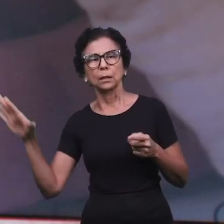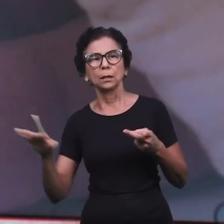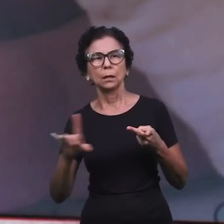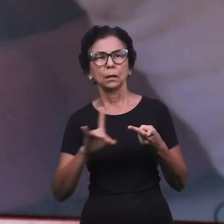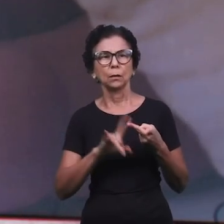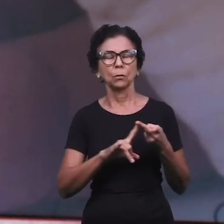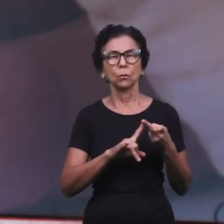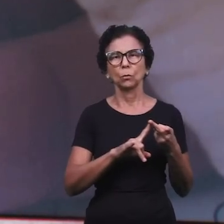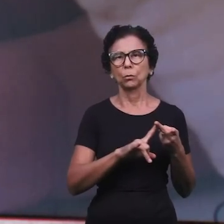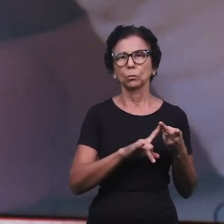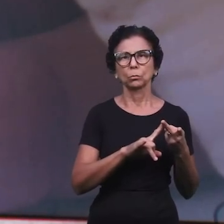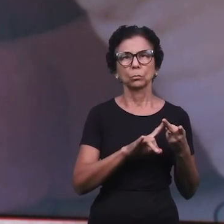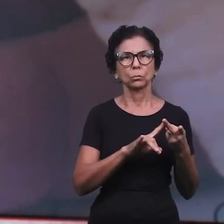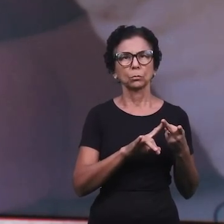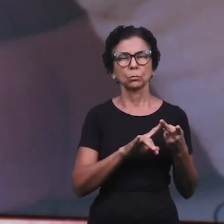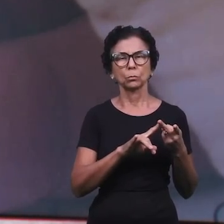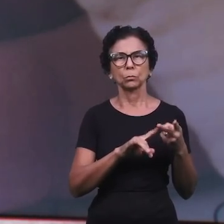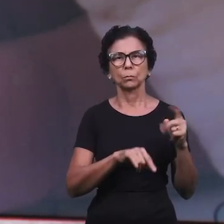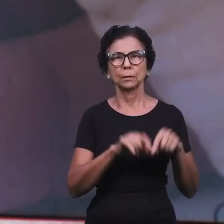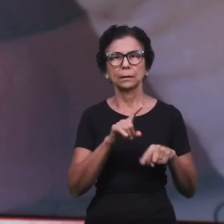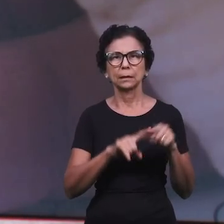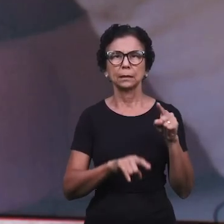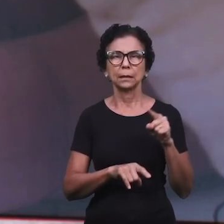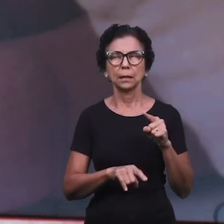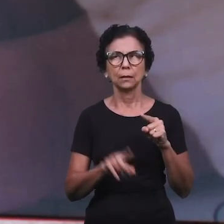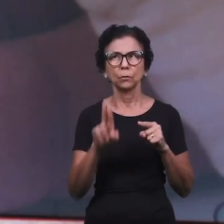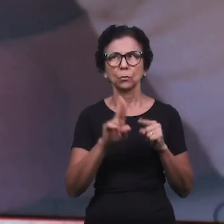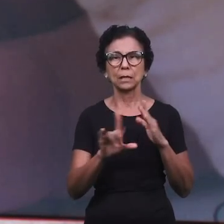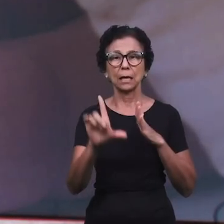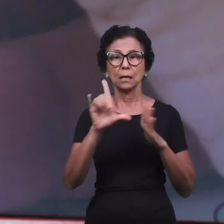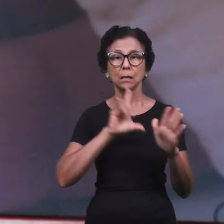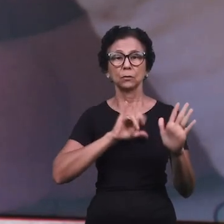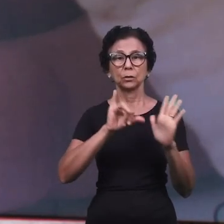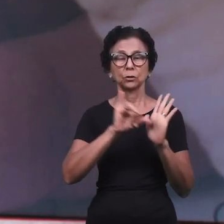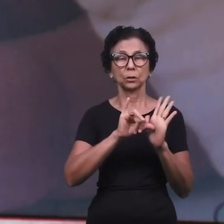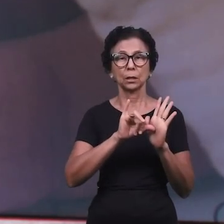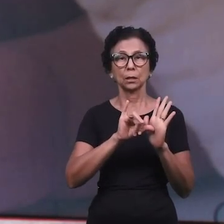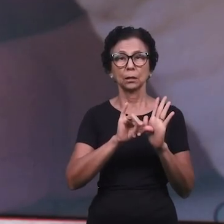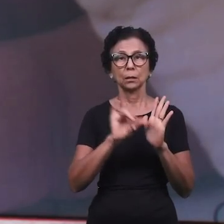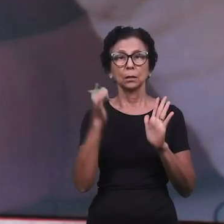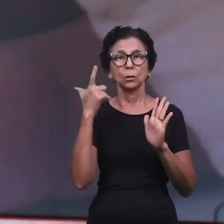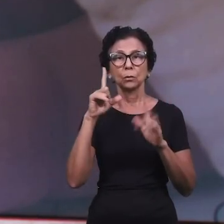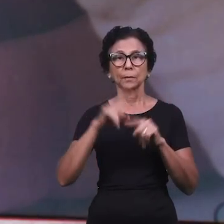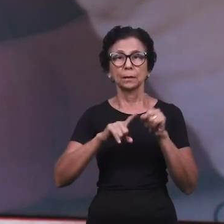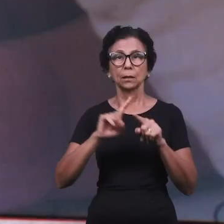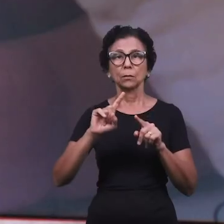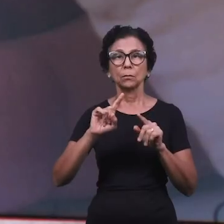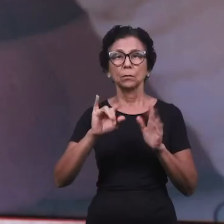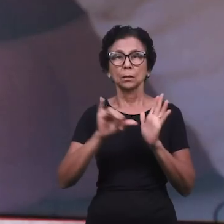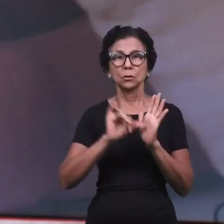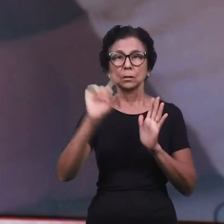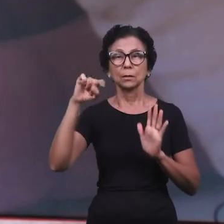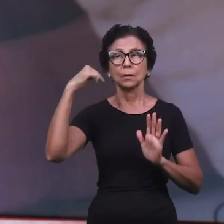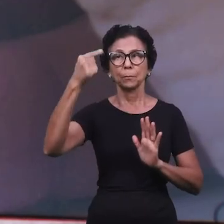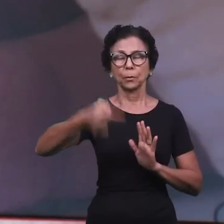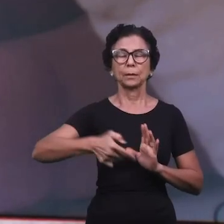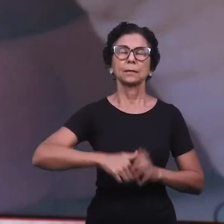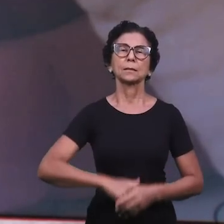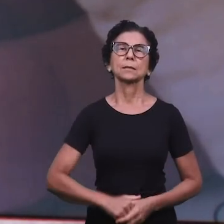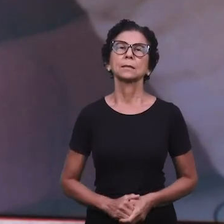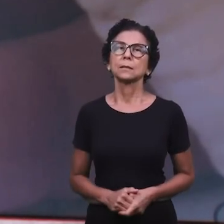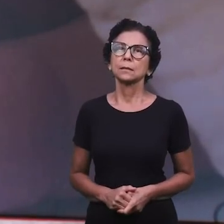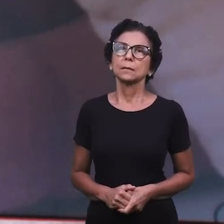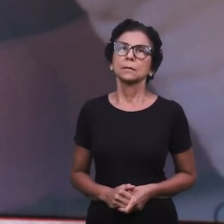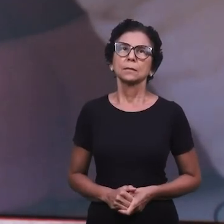Alguns materiais eu estou utilizando antes do edital, outros utilizando após o edital, tá ok? E a